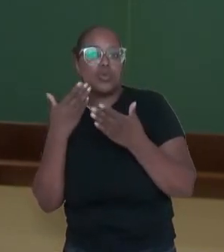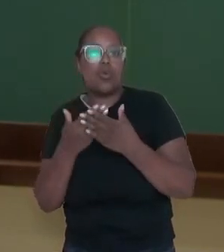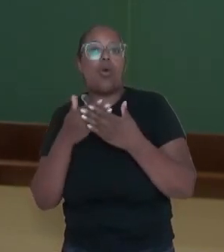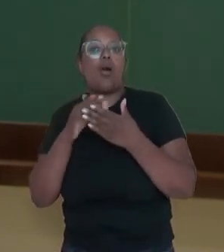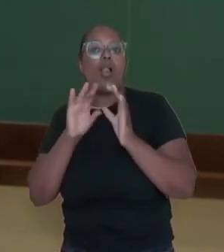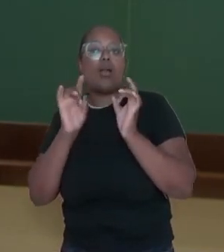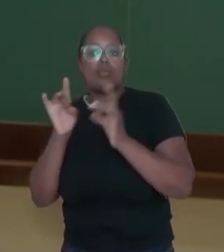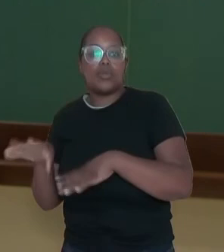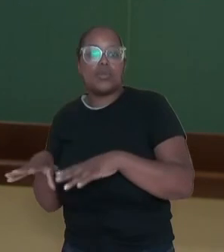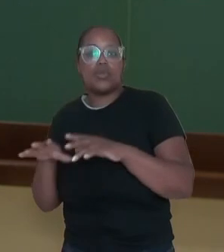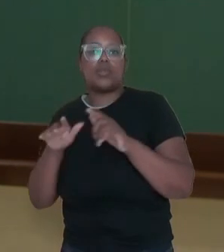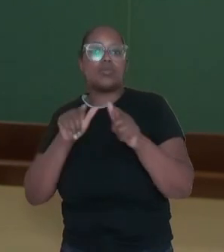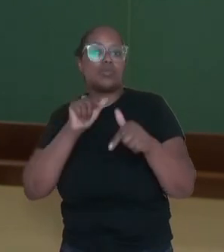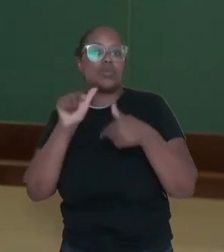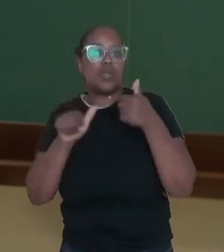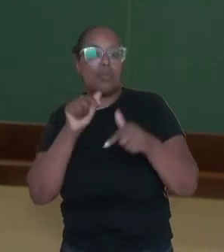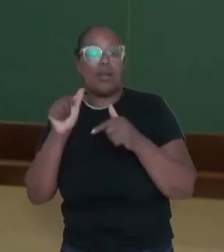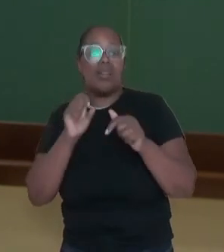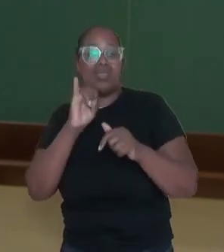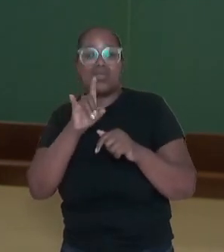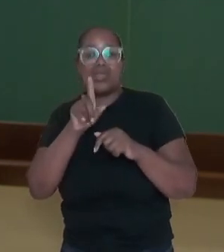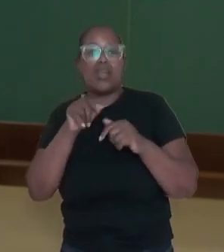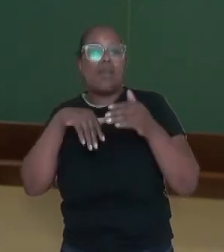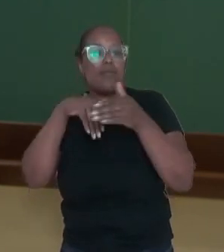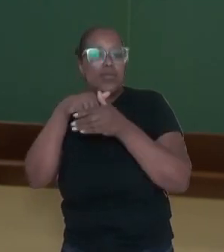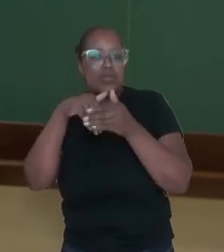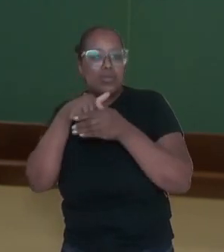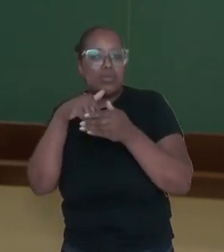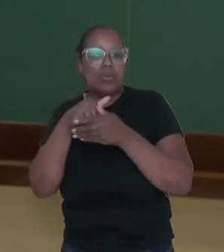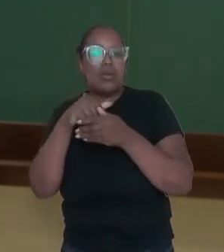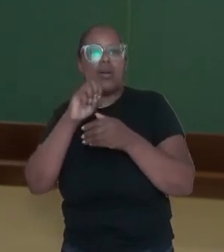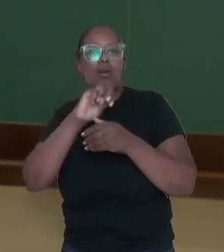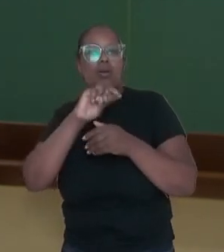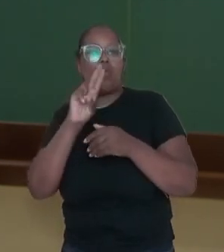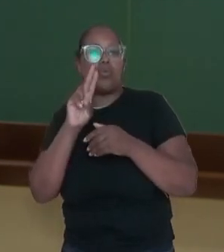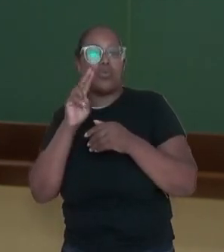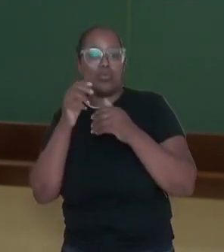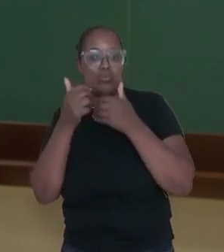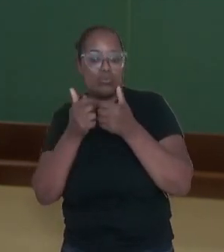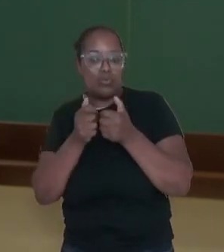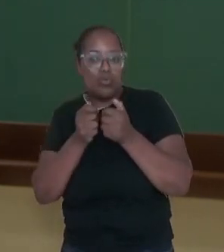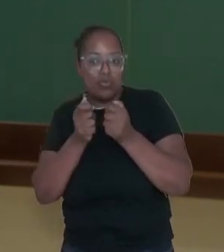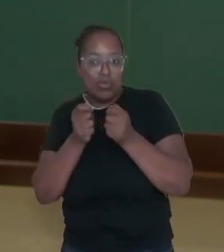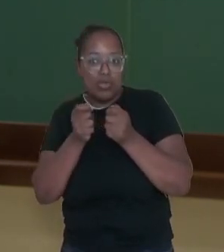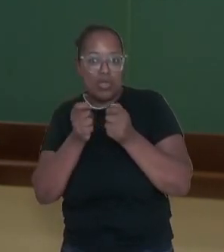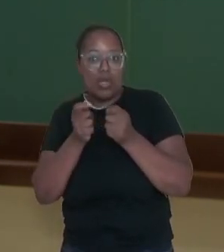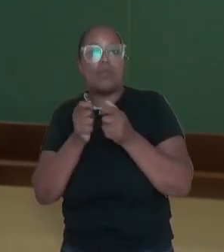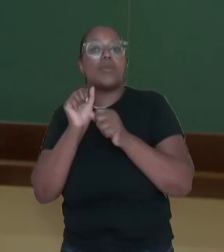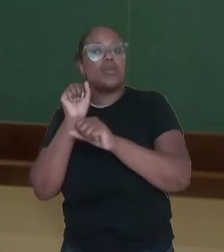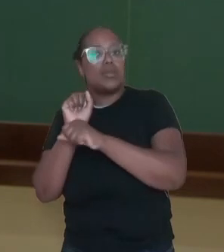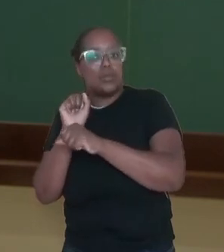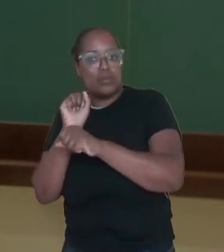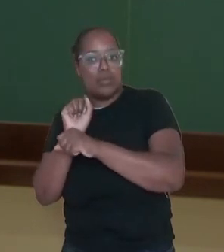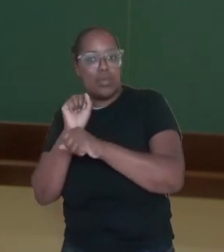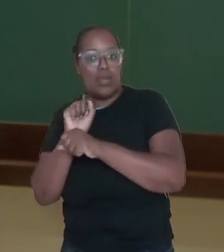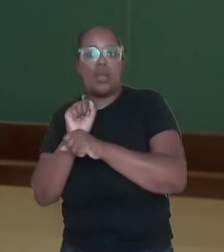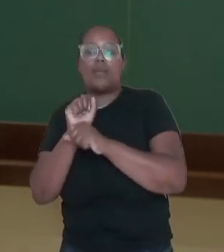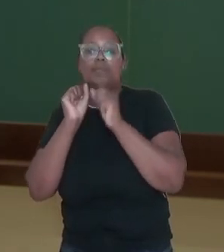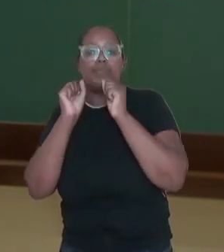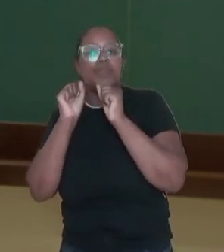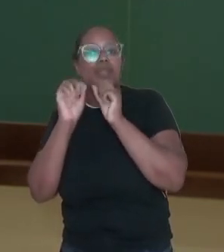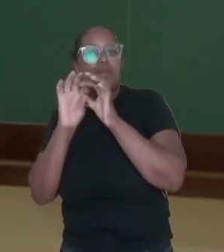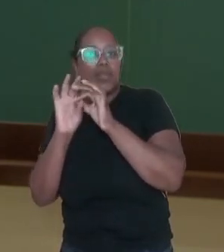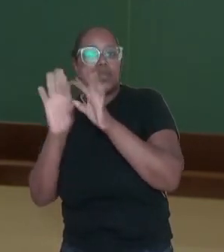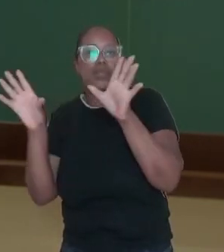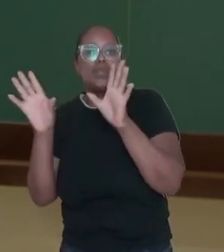joga basquete ou joga futebol no videogame, dê um tempinho para também fazer essas